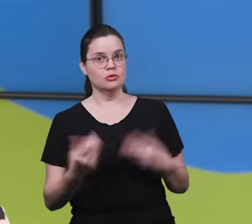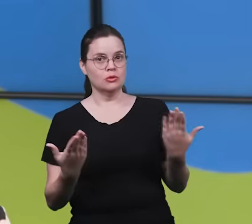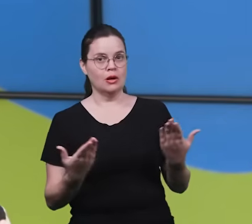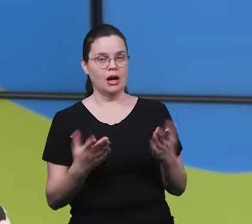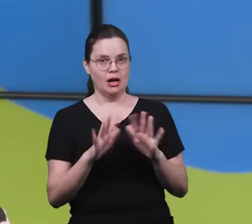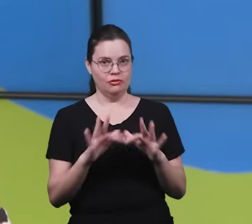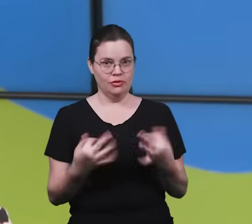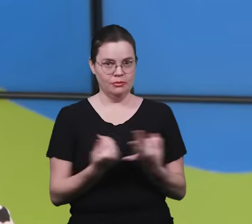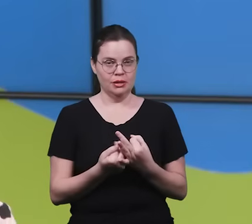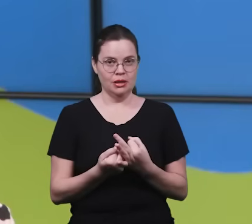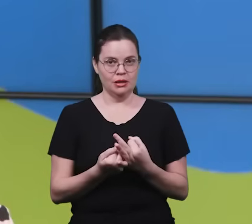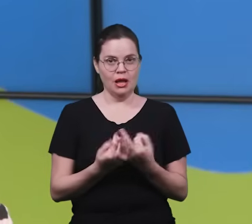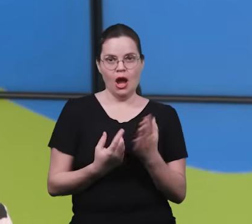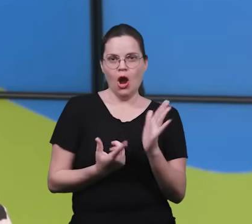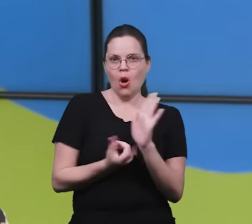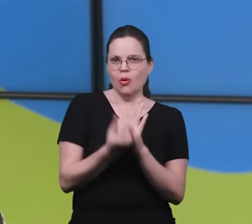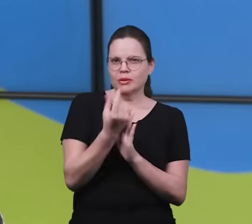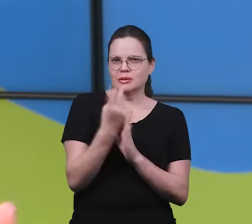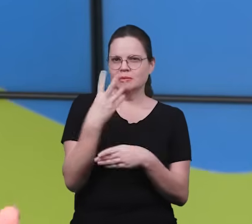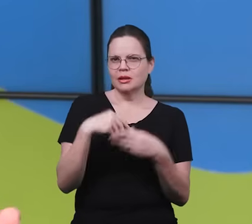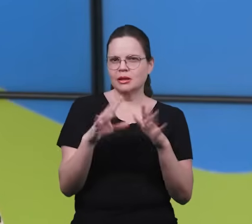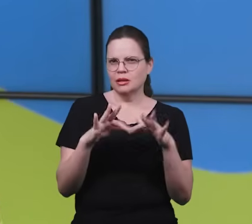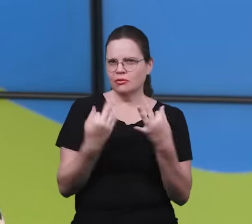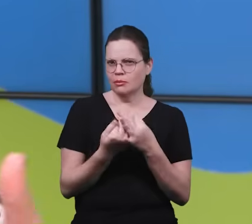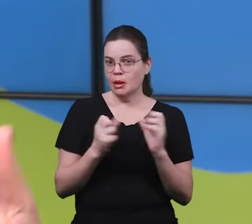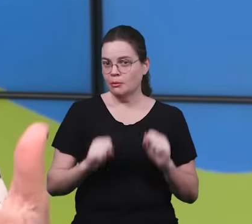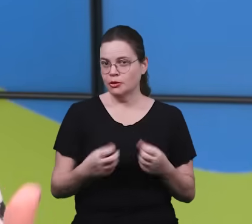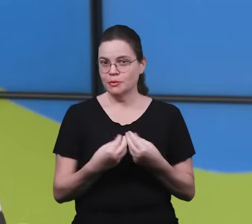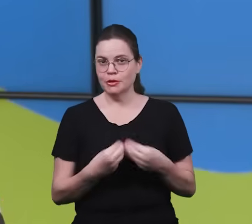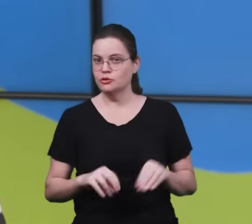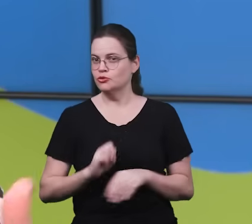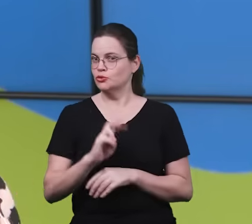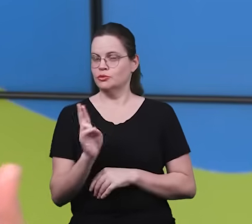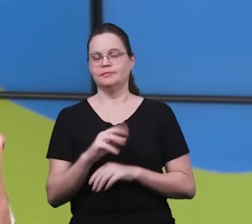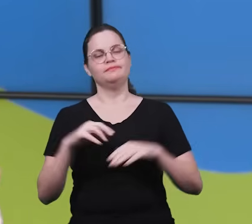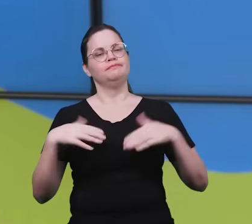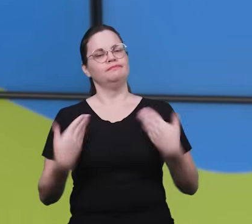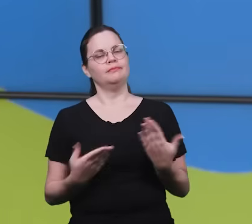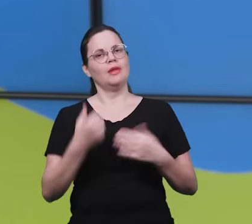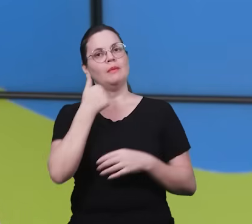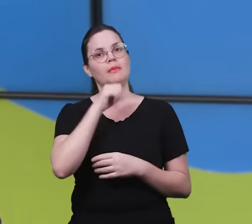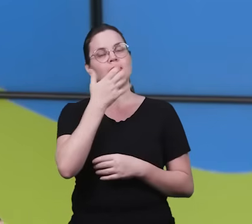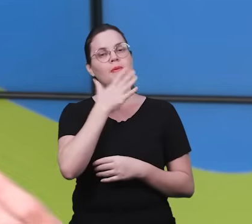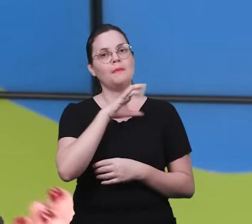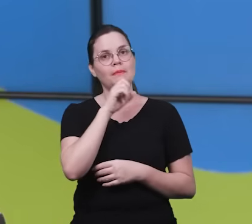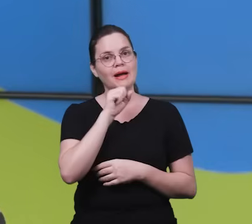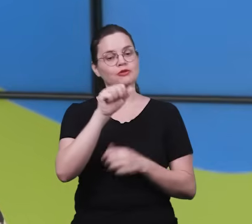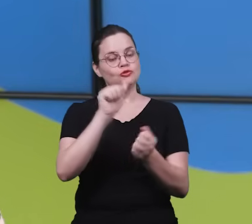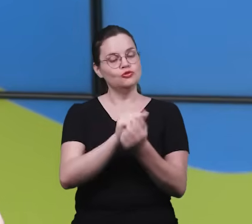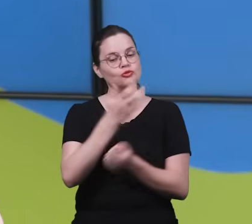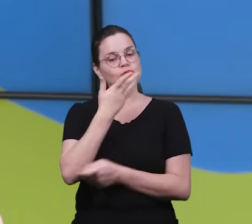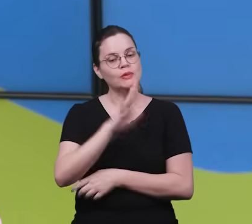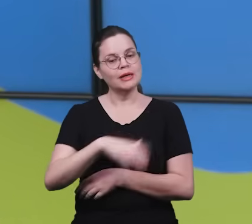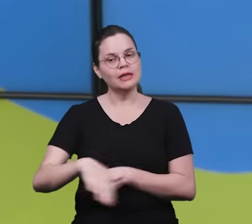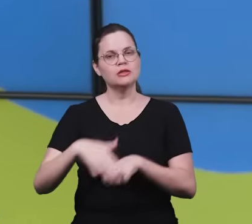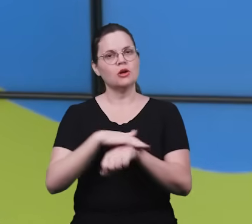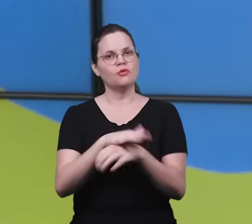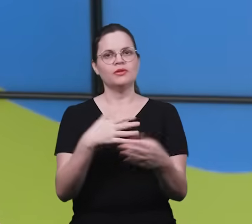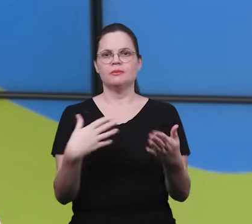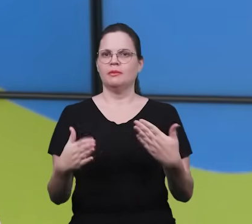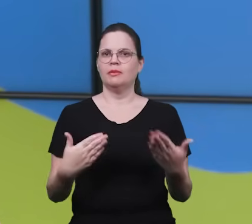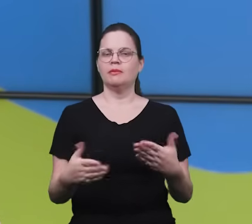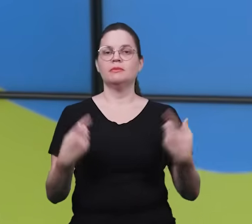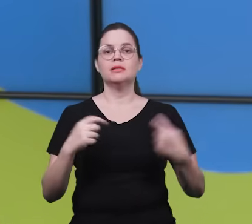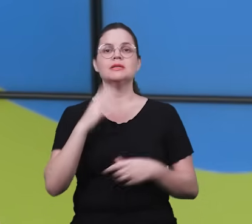orçamento doméstico? Então, o pai e a mãe, quando eles colocam no diálogo para a criança o que é possível e o que não é, a